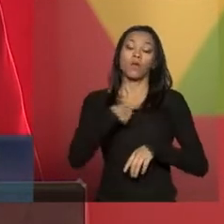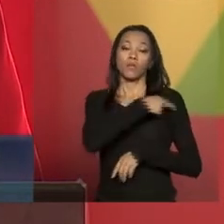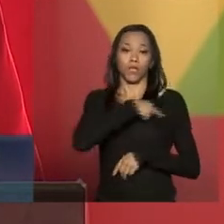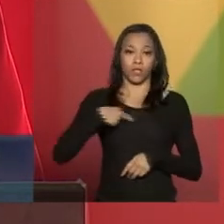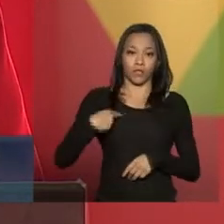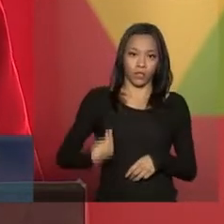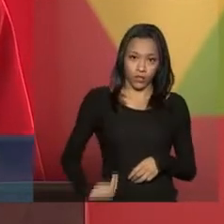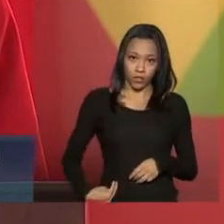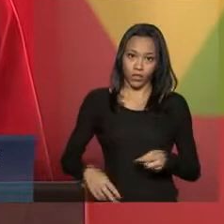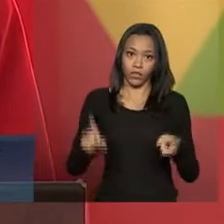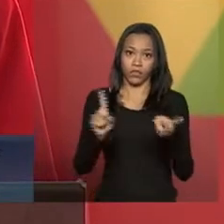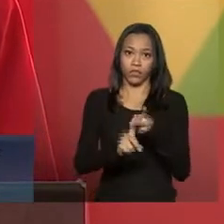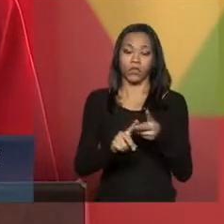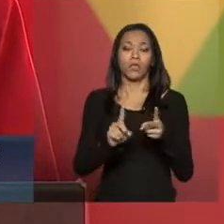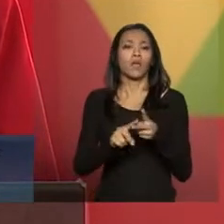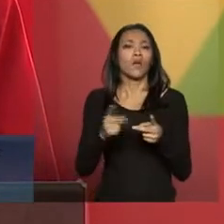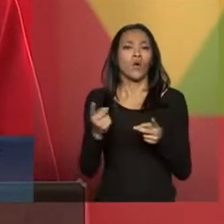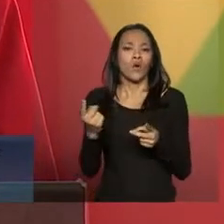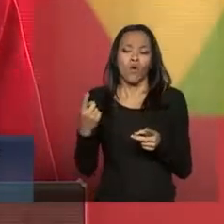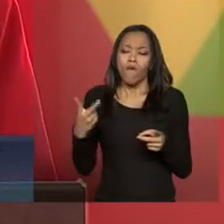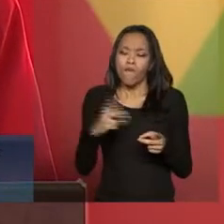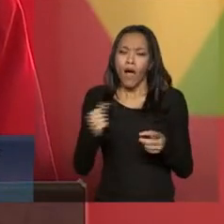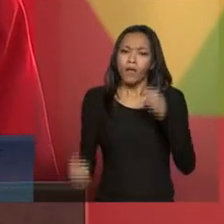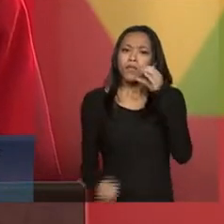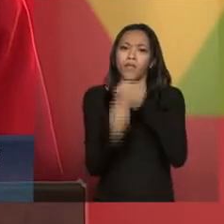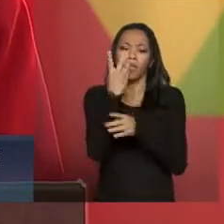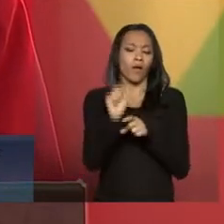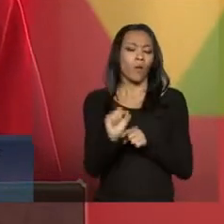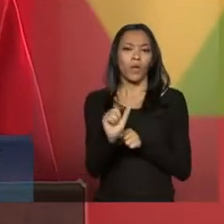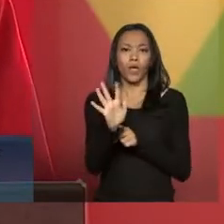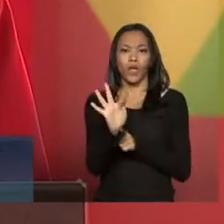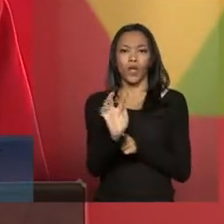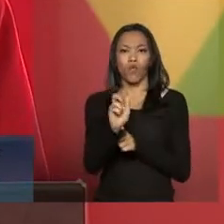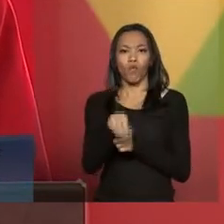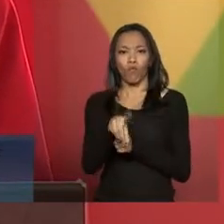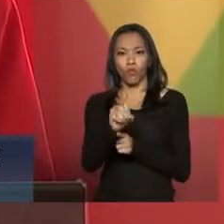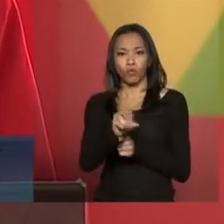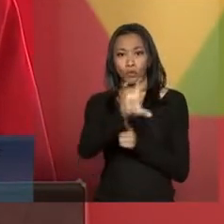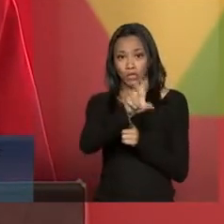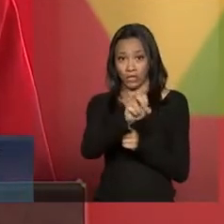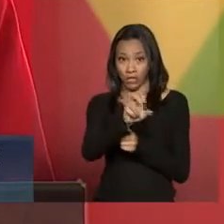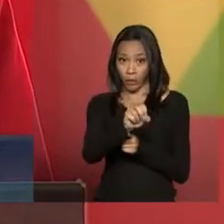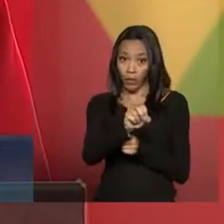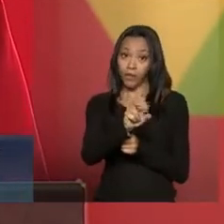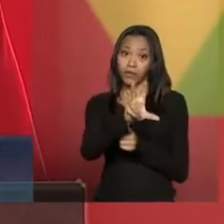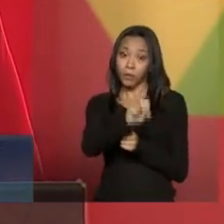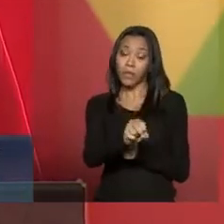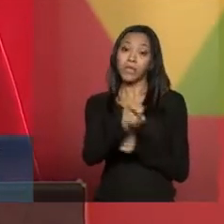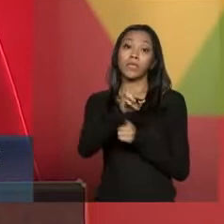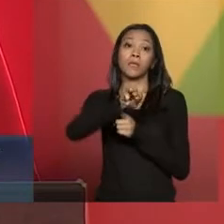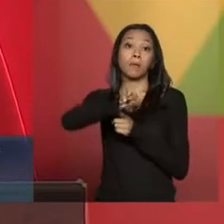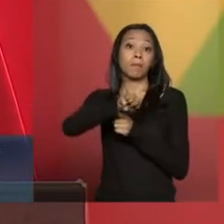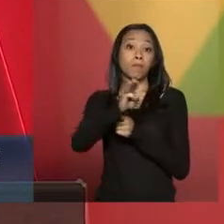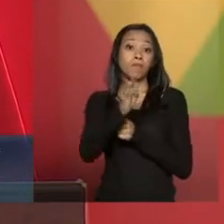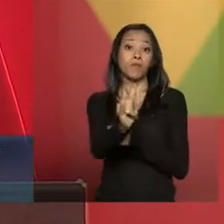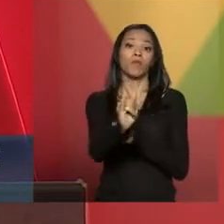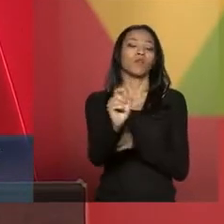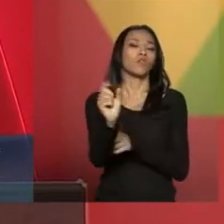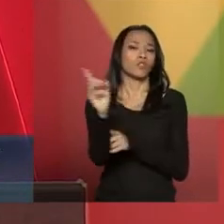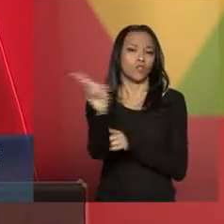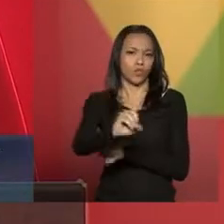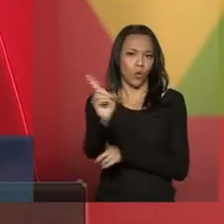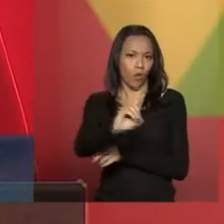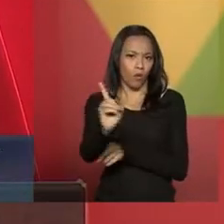o ICBC, criará um fundo de US$ 50 bilhões, fortalecendo as opções